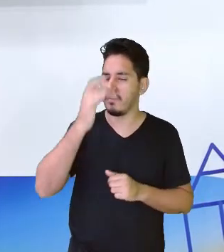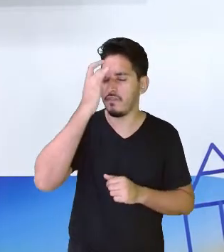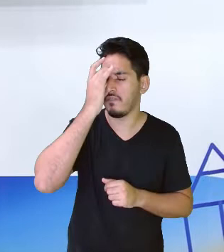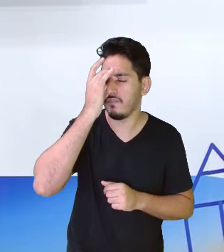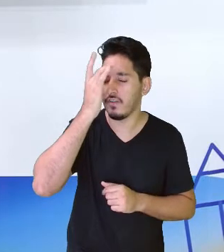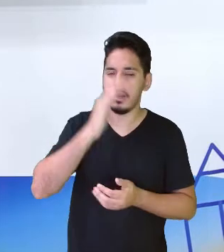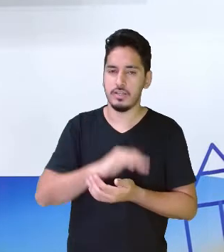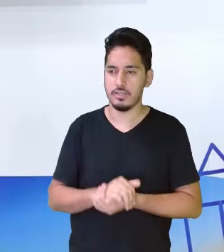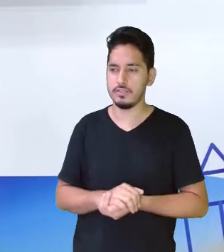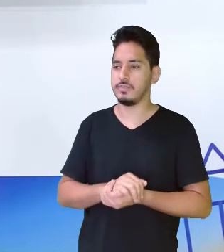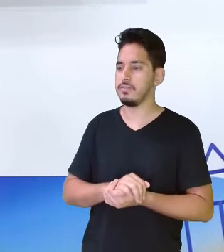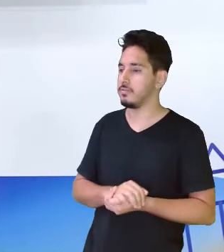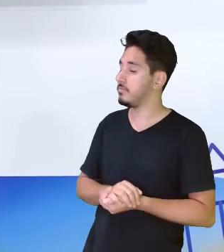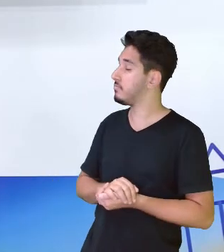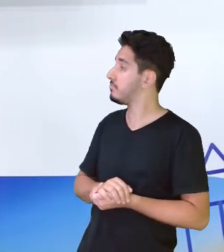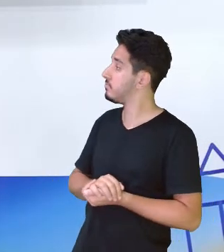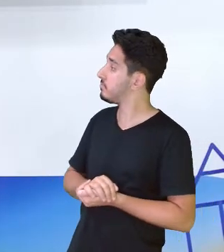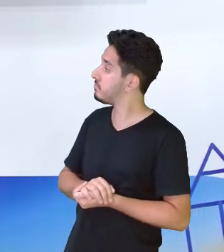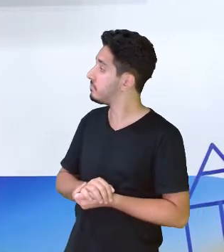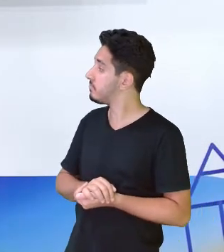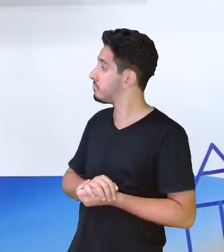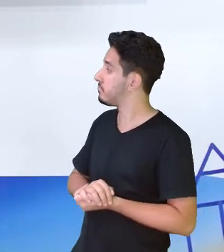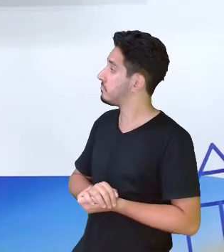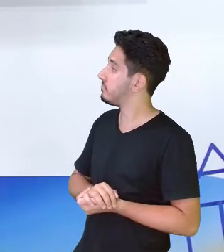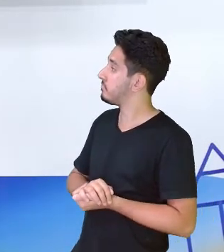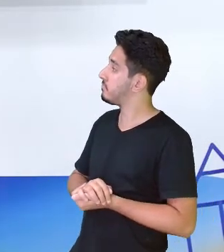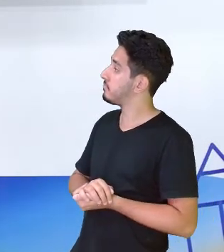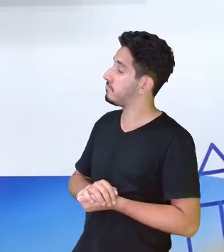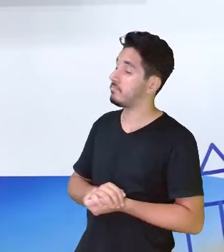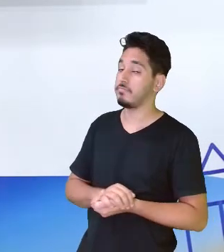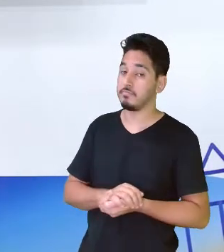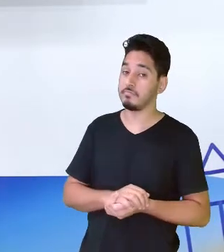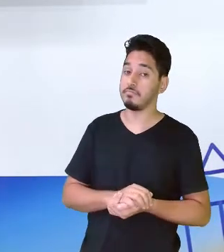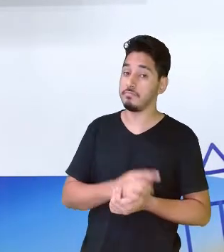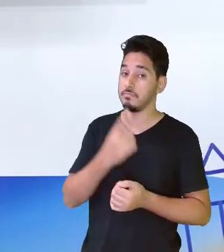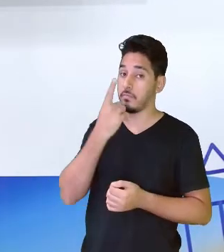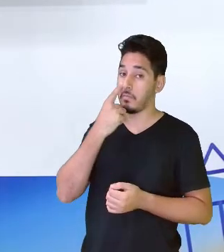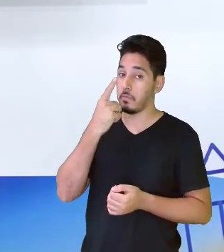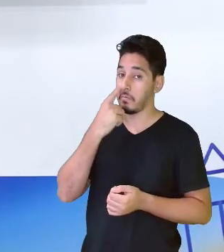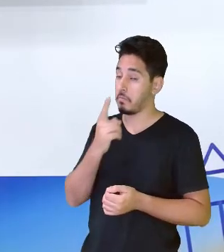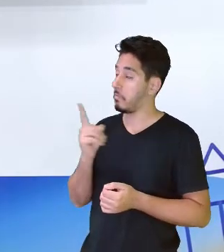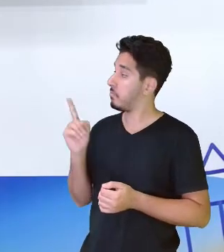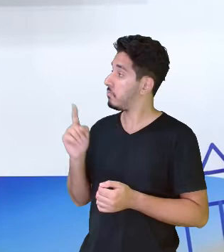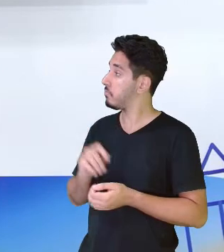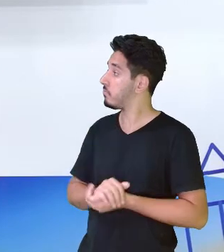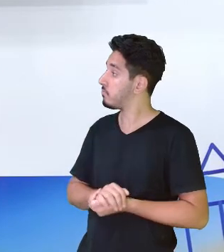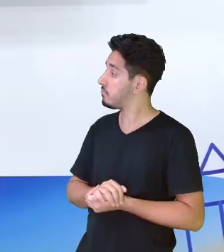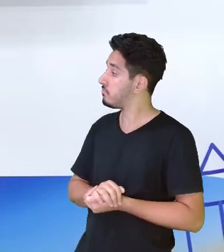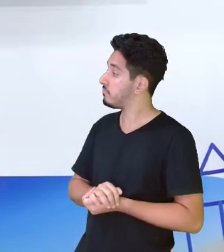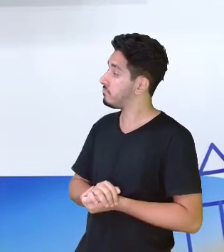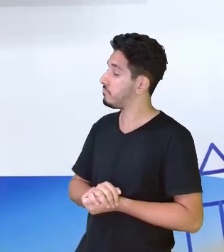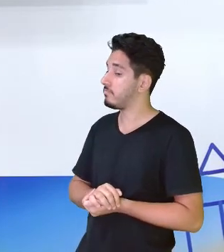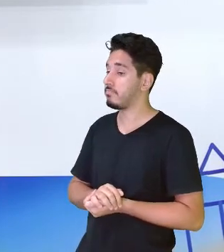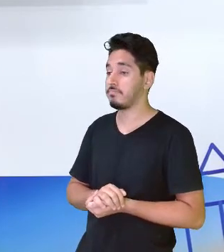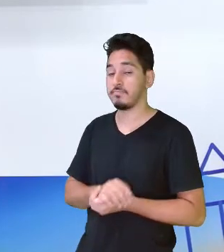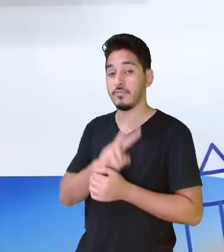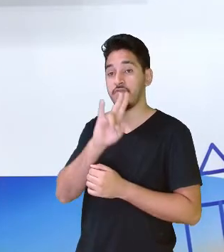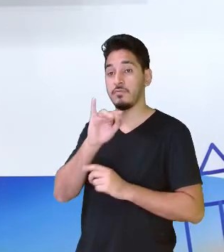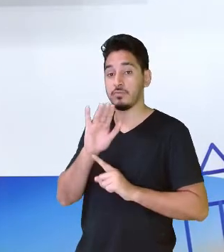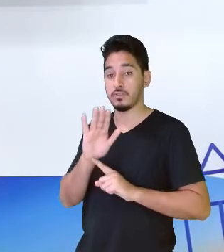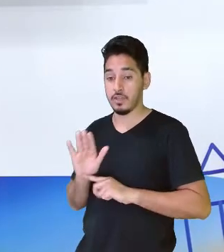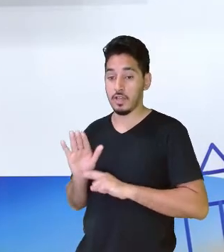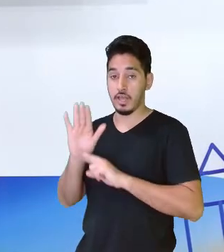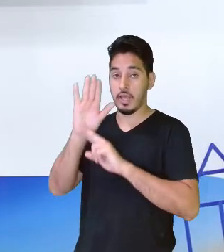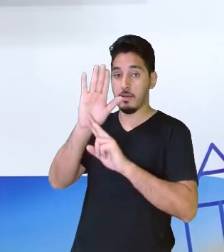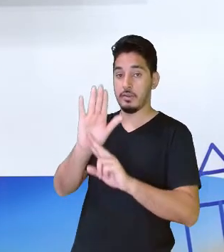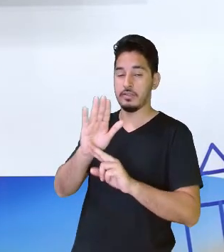fácil. Eu vou separar essa que está dividida em 8 e vou mostrar essa